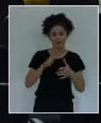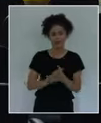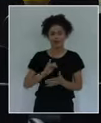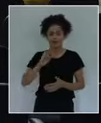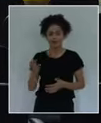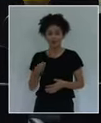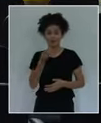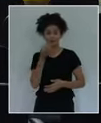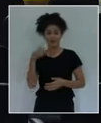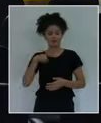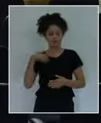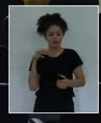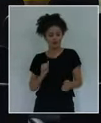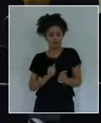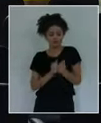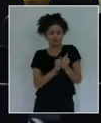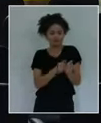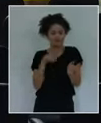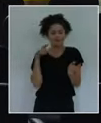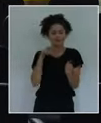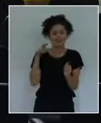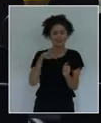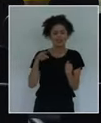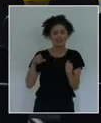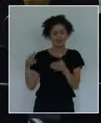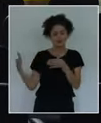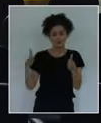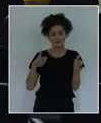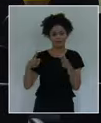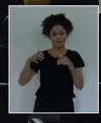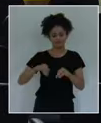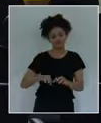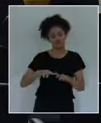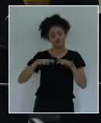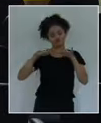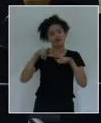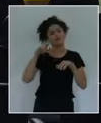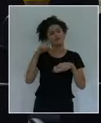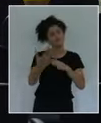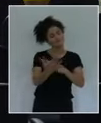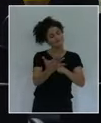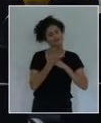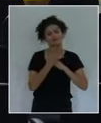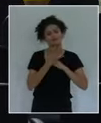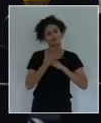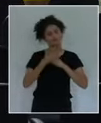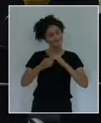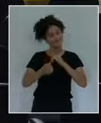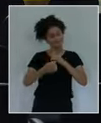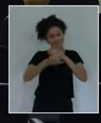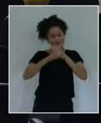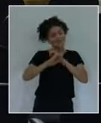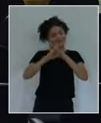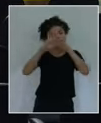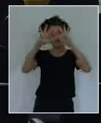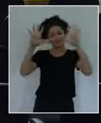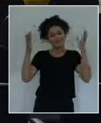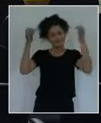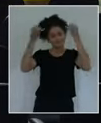com você em uma ocasião, naqueles dias da enchente, né? Você me prestou grande ajuda, esclarecimentos.